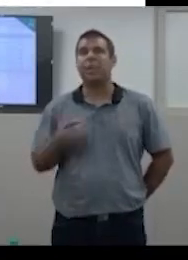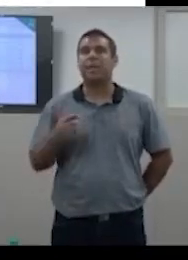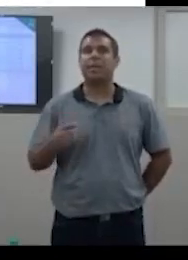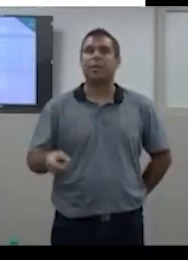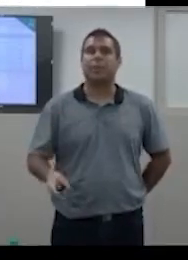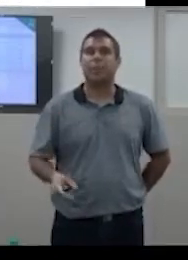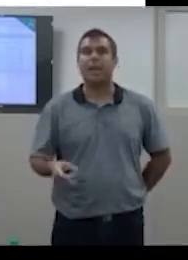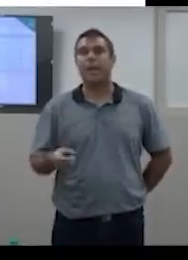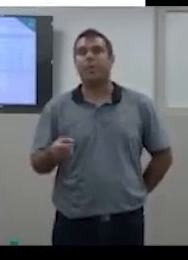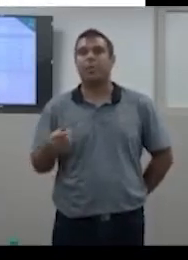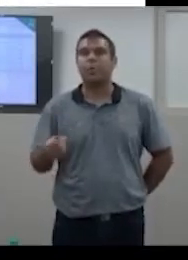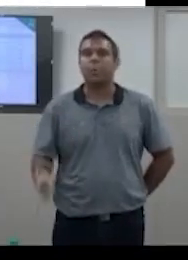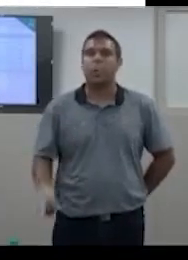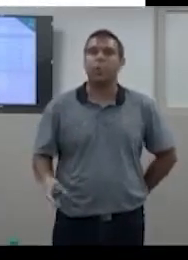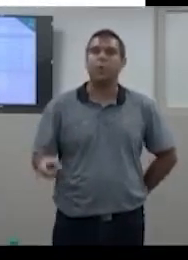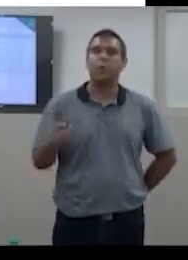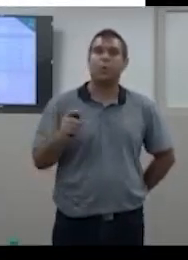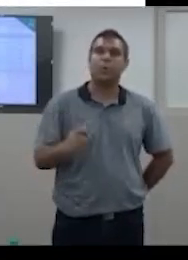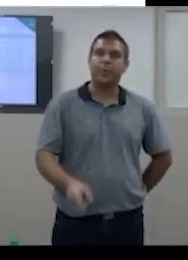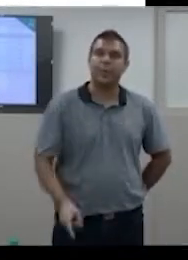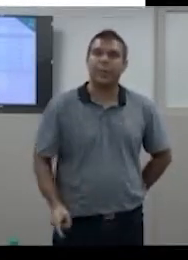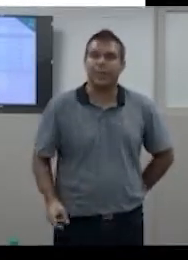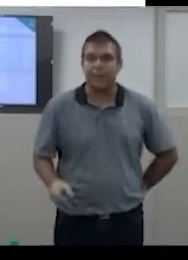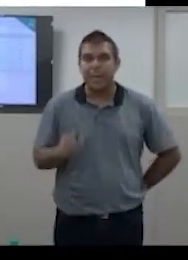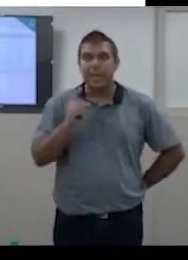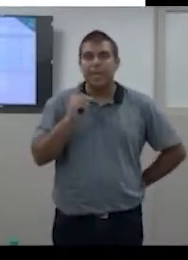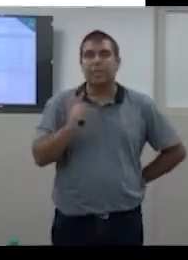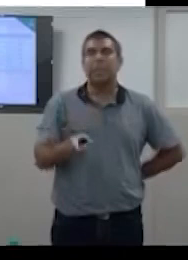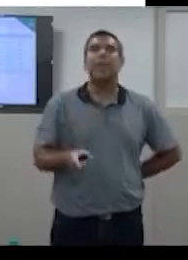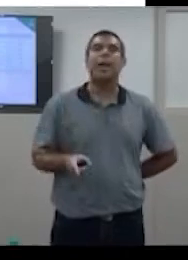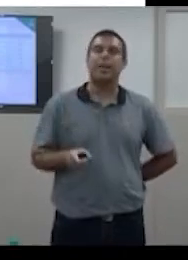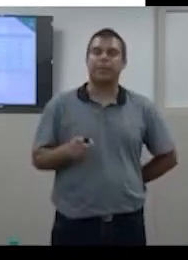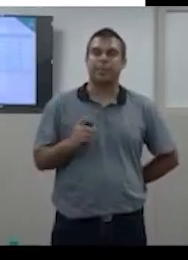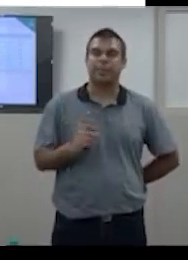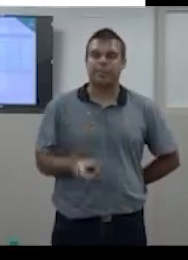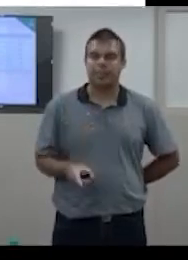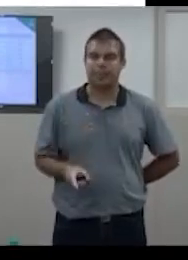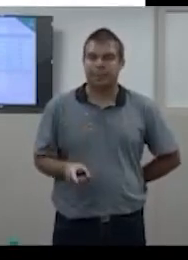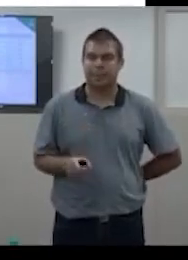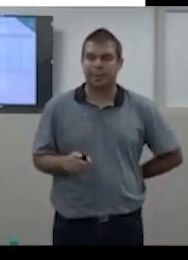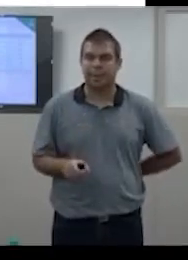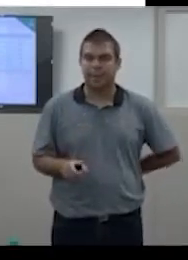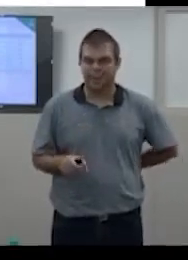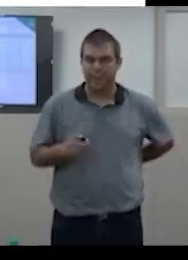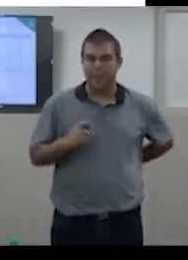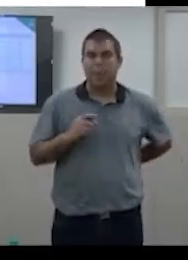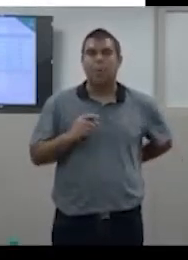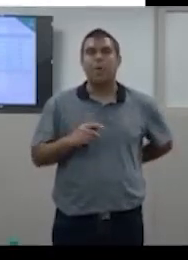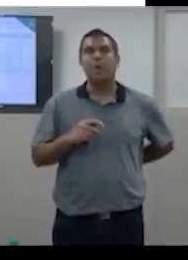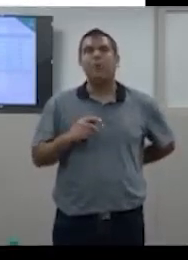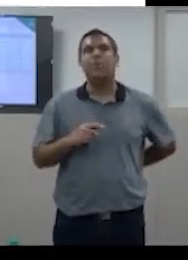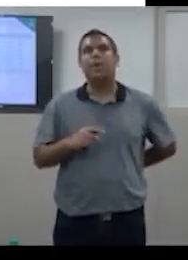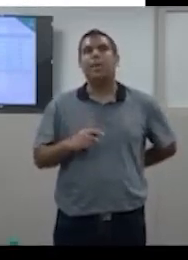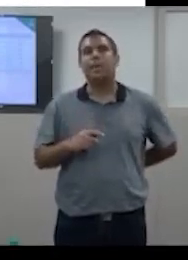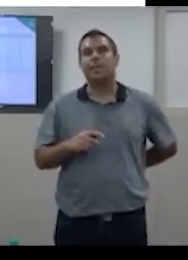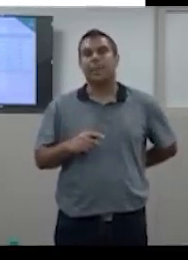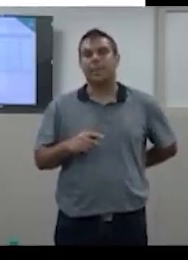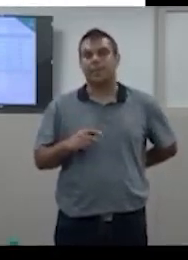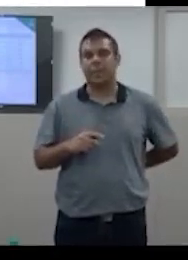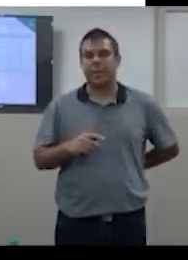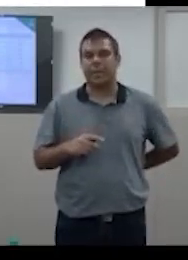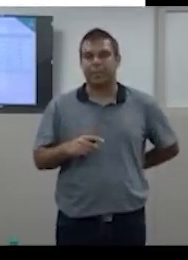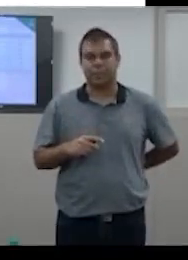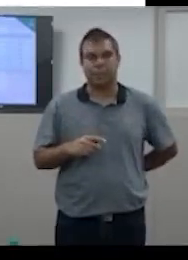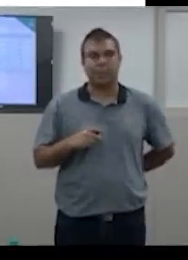do cobre, do ferro, do ouro, do tungstênio e alguns detalhes importantes aqui para vocês ali. Quando a gente vai